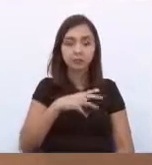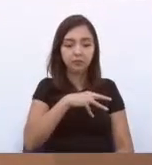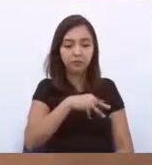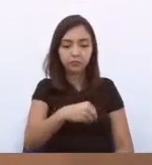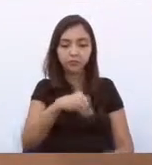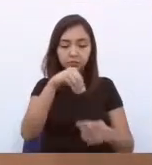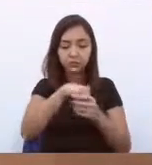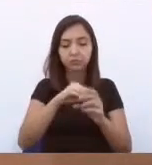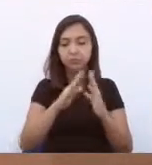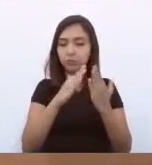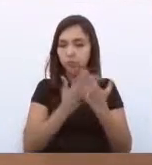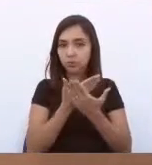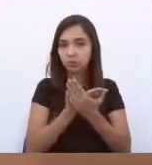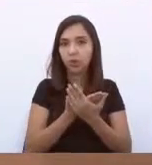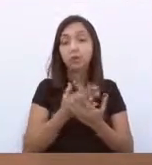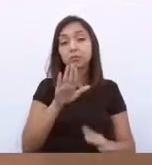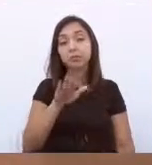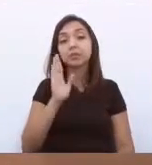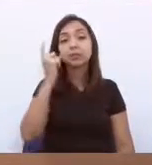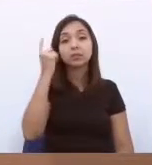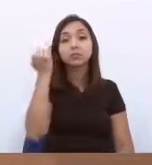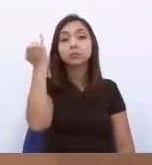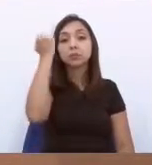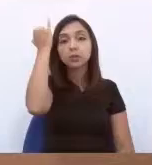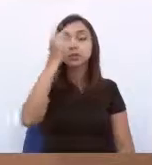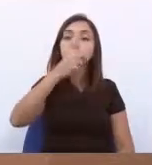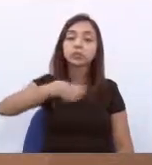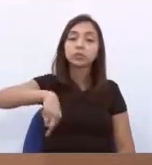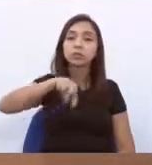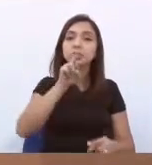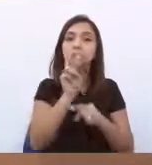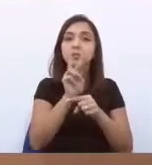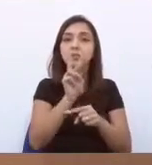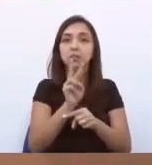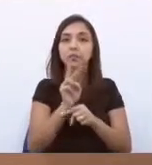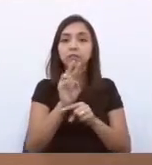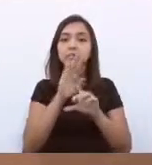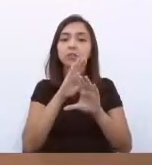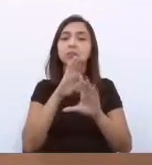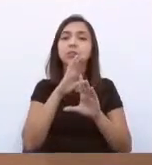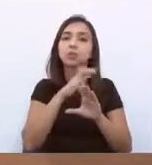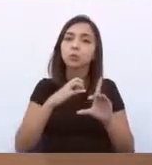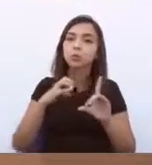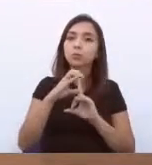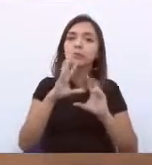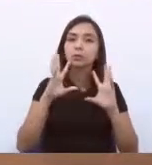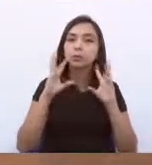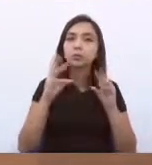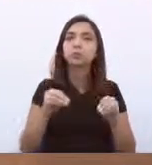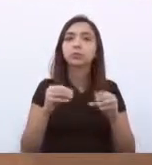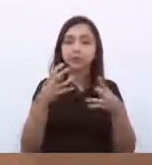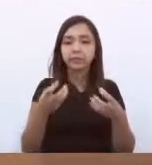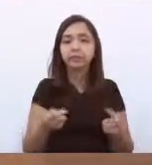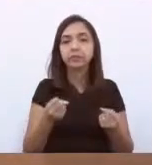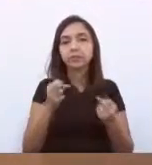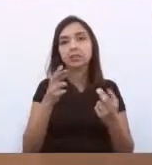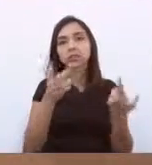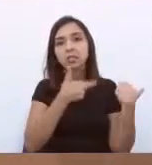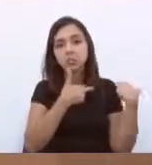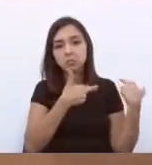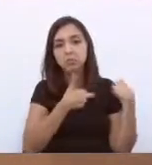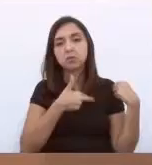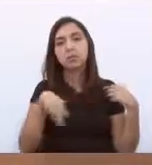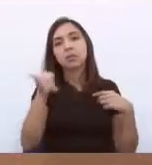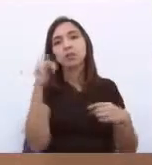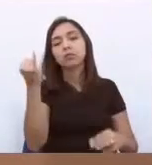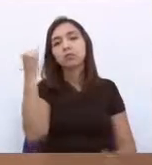nas escolas, porque o mais importante é nós defendermos que a comunidade seja responsável e tenha um